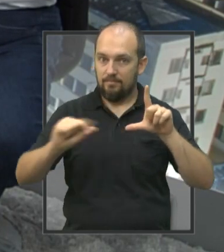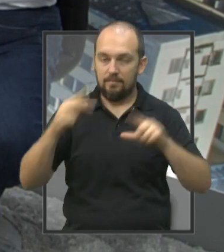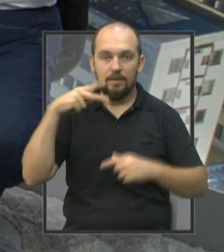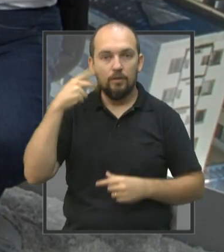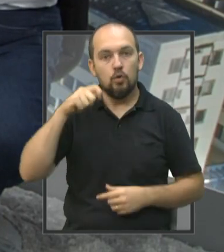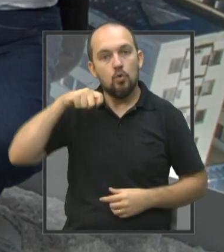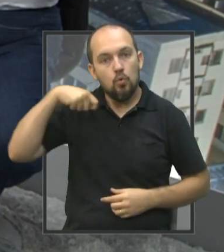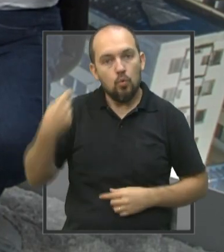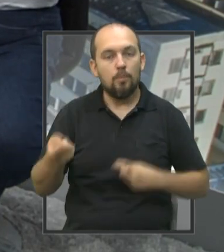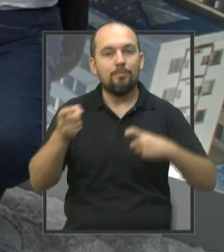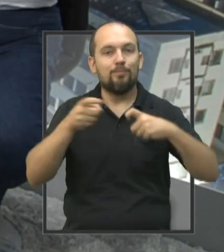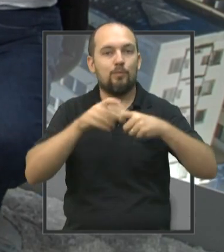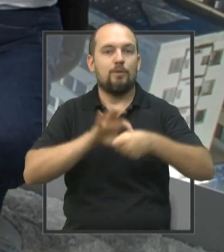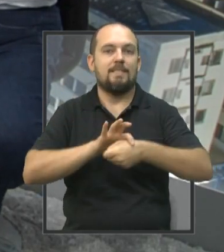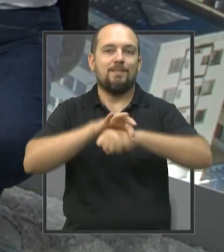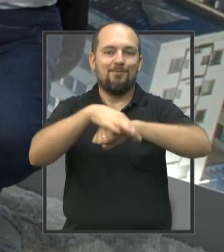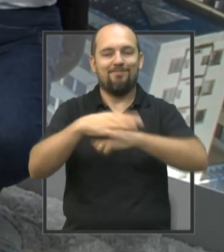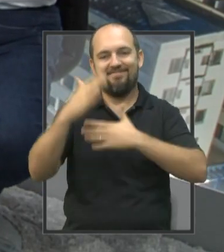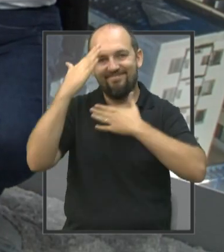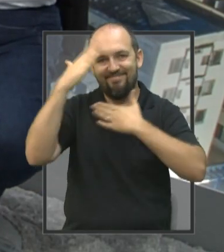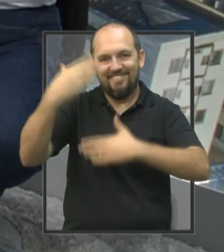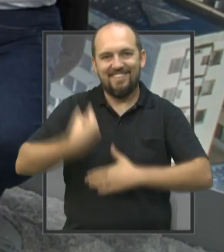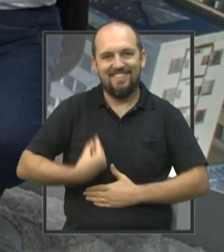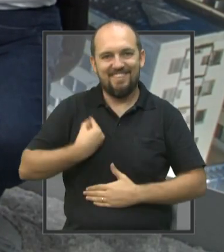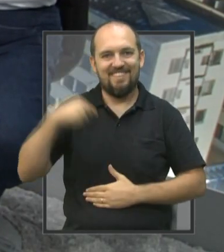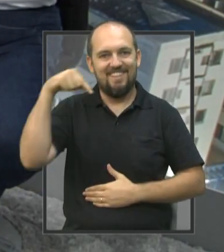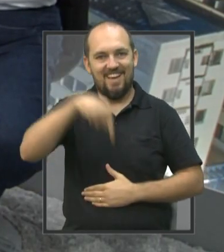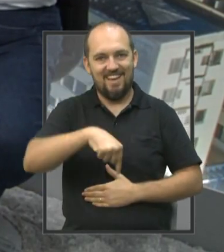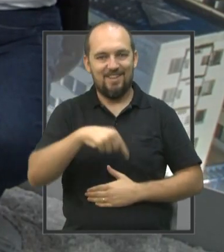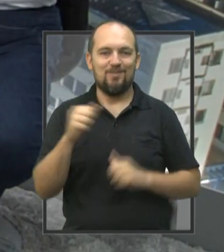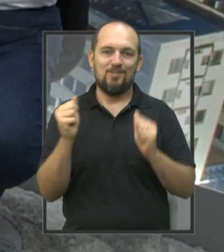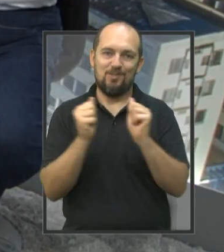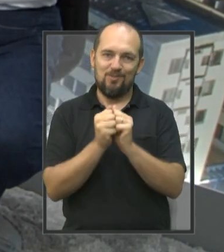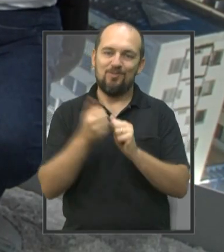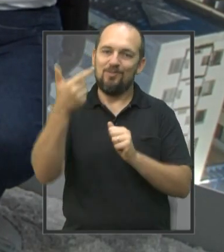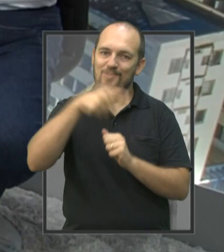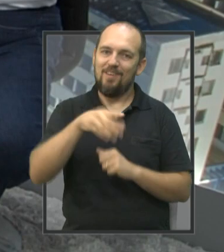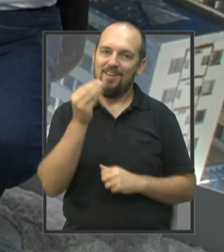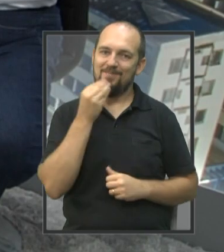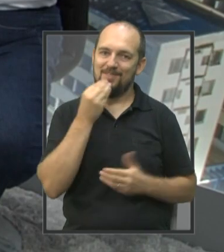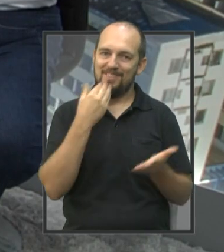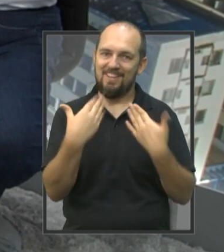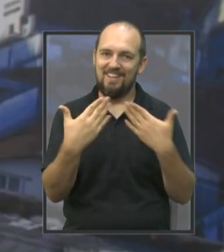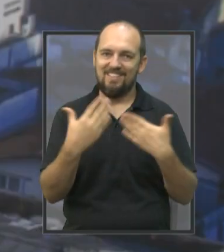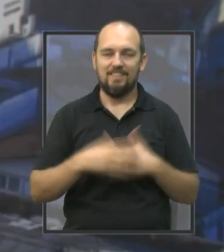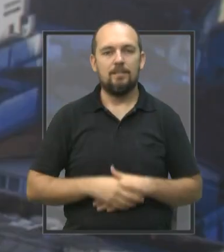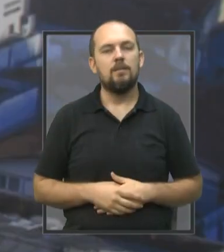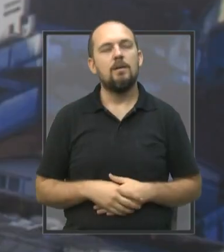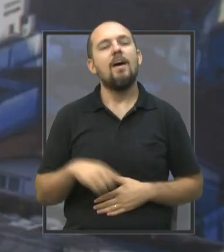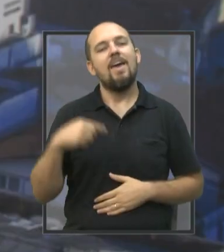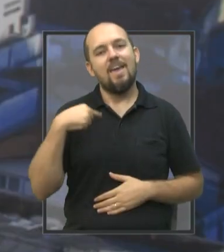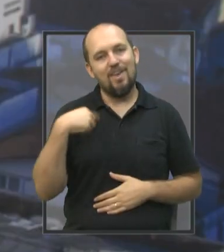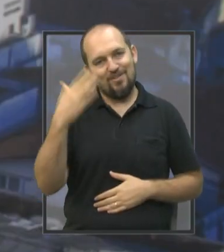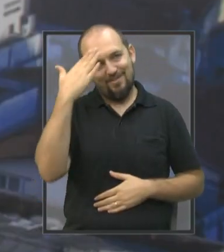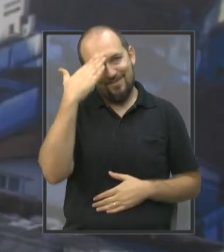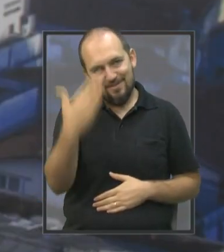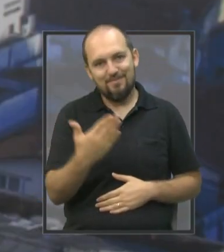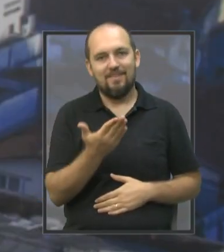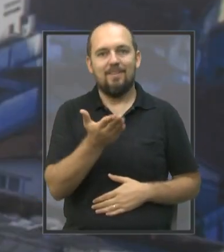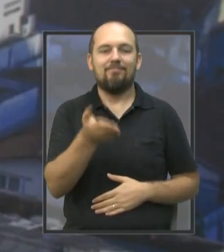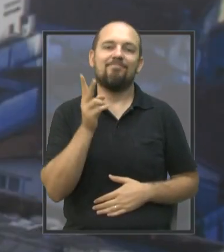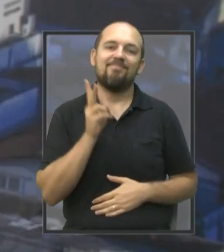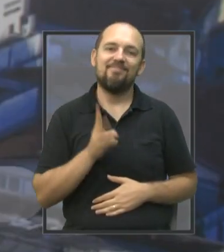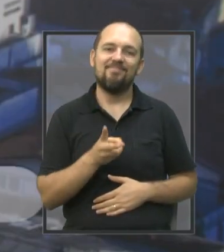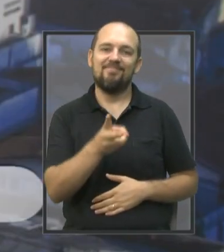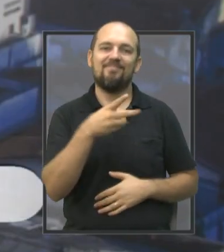vereador Doutor Segura. Doutor, muito obrigado pela presença do senhor aqui conosco e mais uma oportunidade, viu? É eu que agradeço sempre de